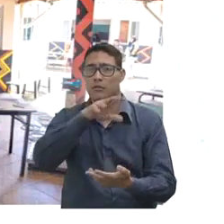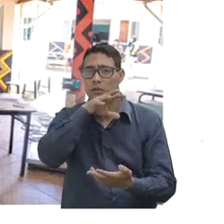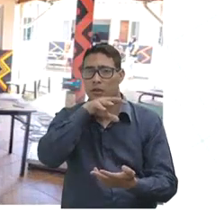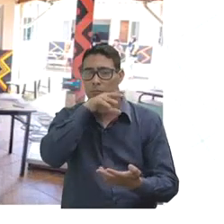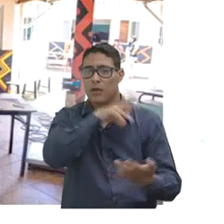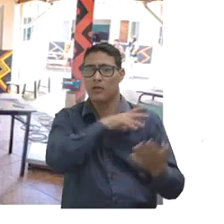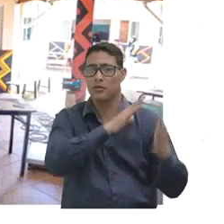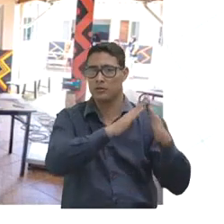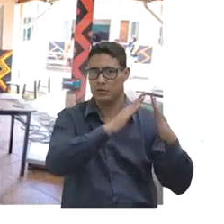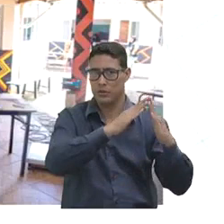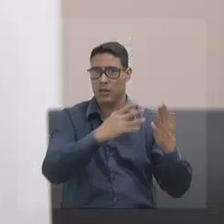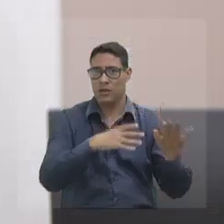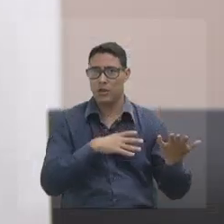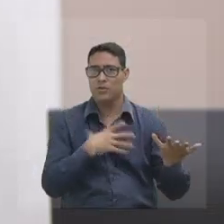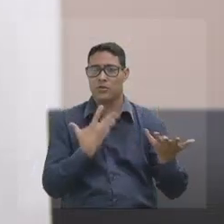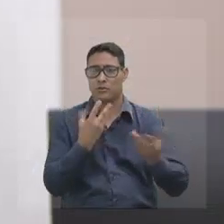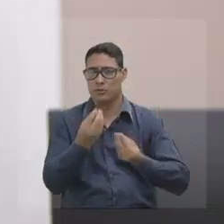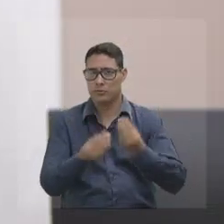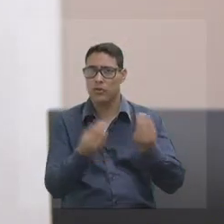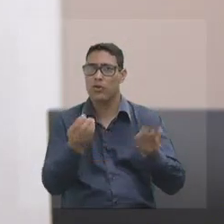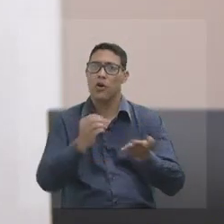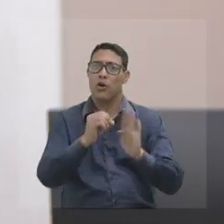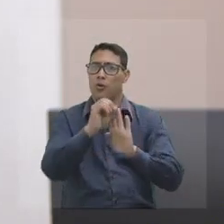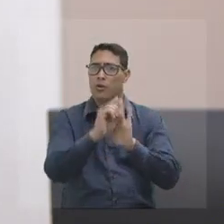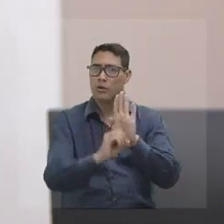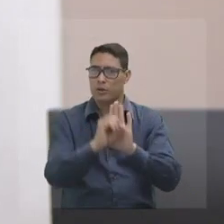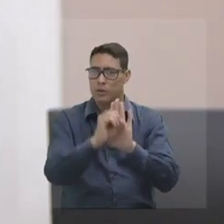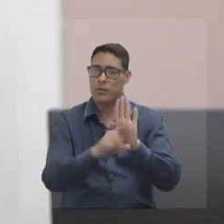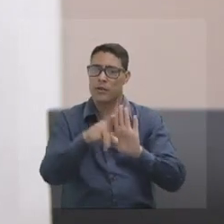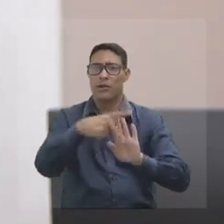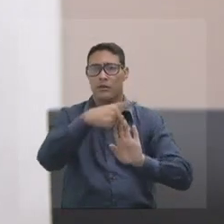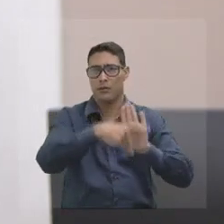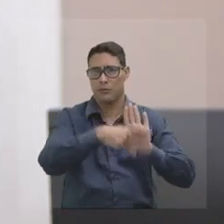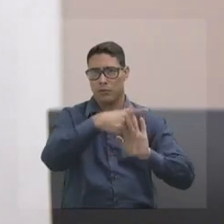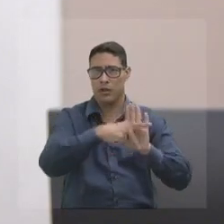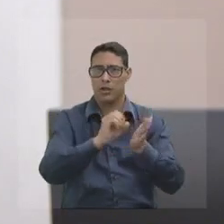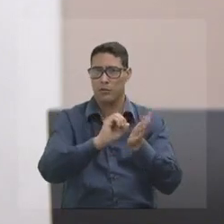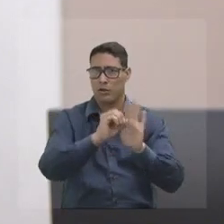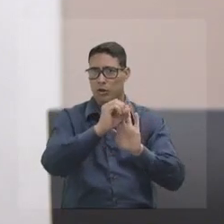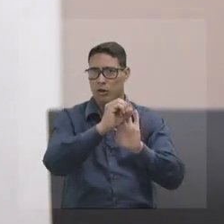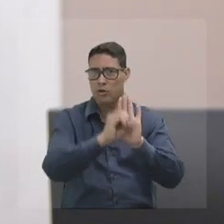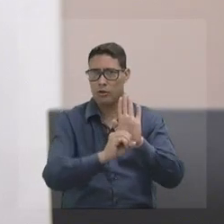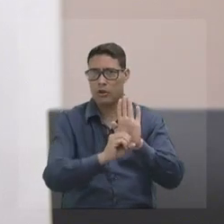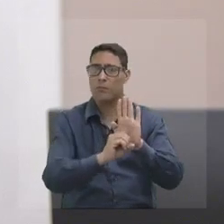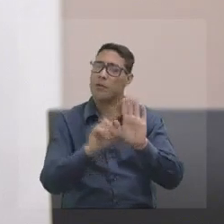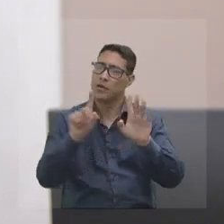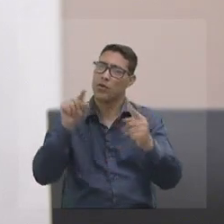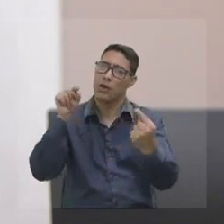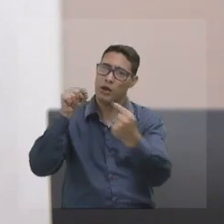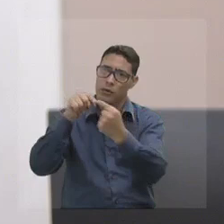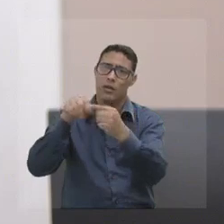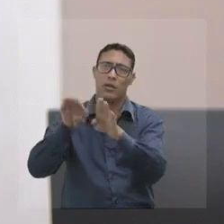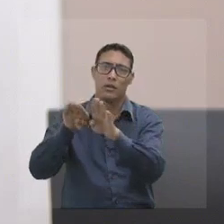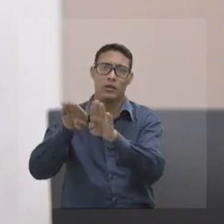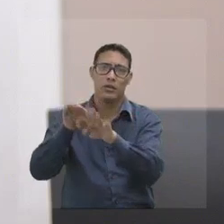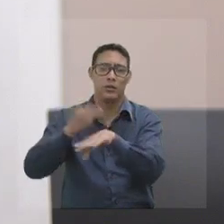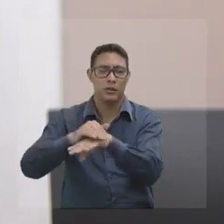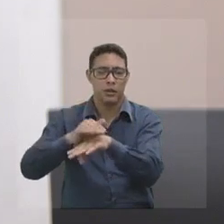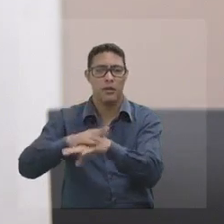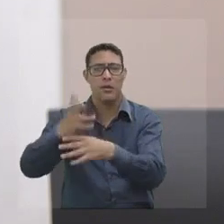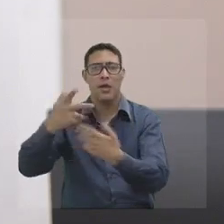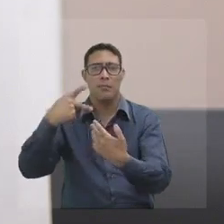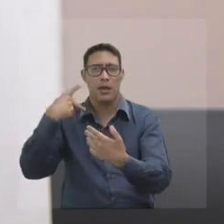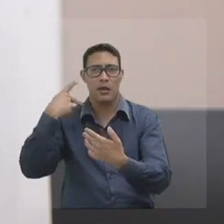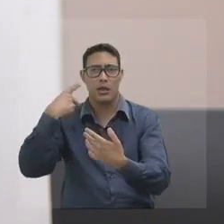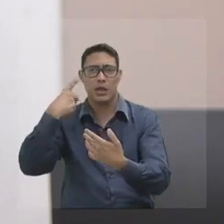reforçar aqui que o orçamento desse programa é um orçamento também apoiado por emendas parlamentares diversos